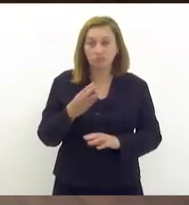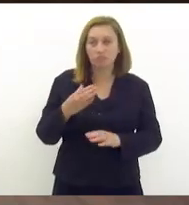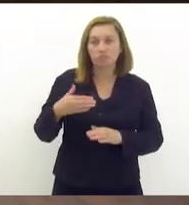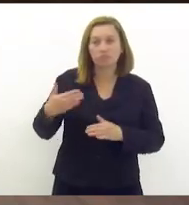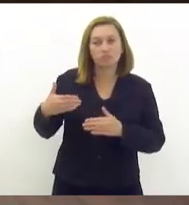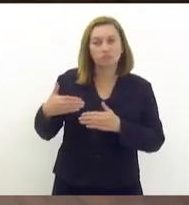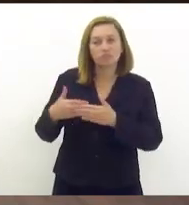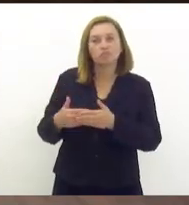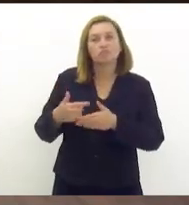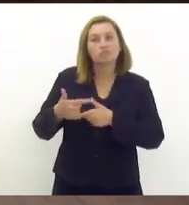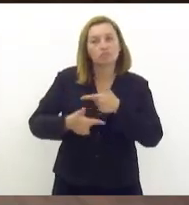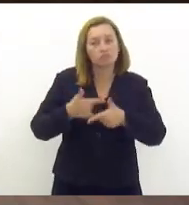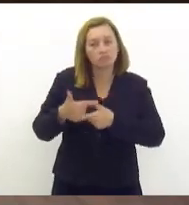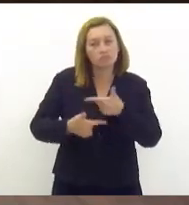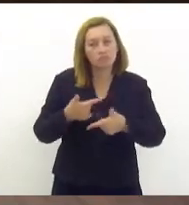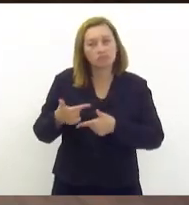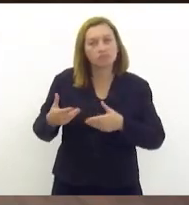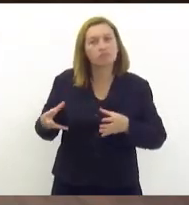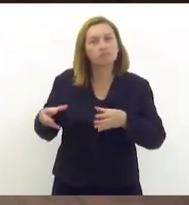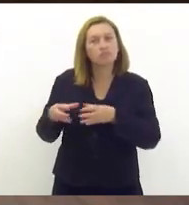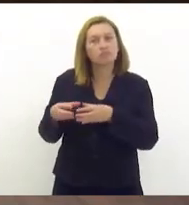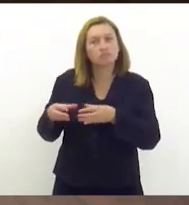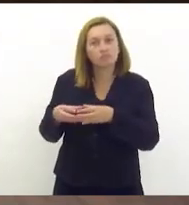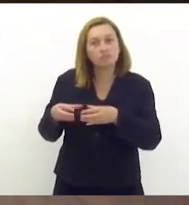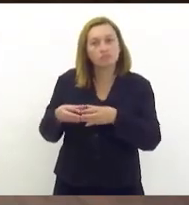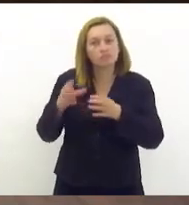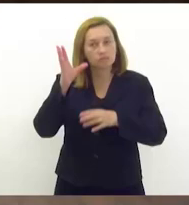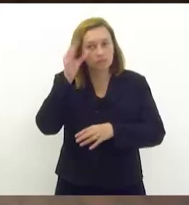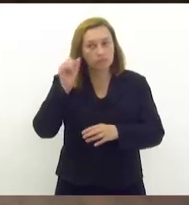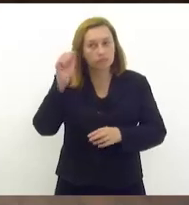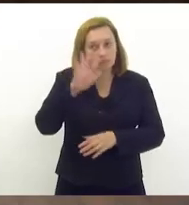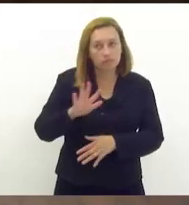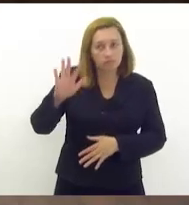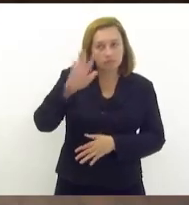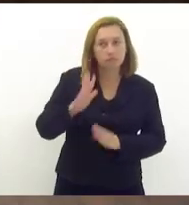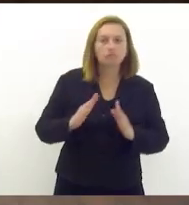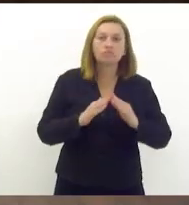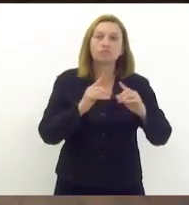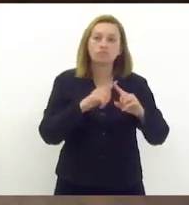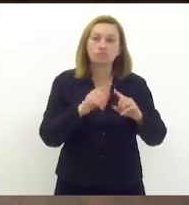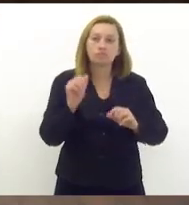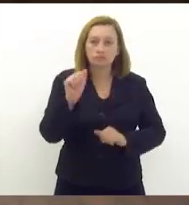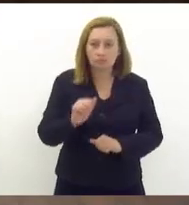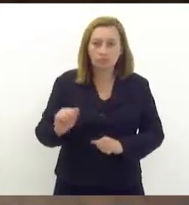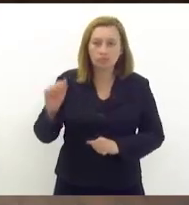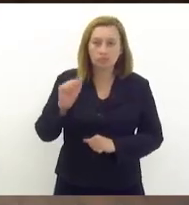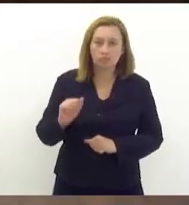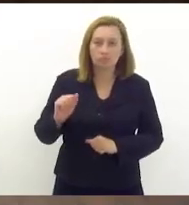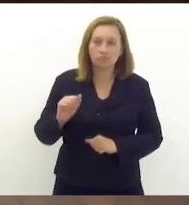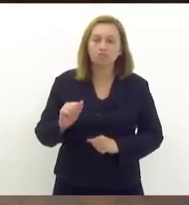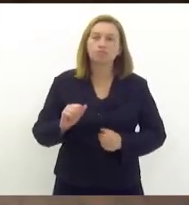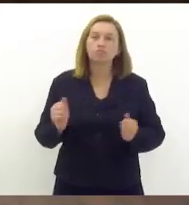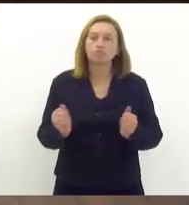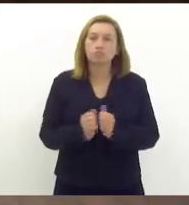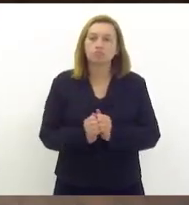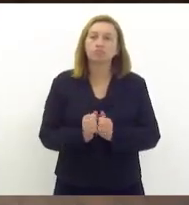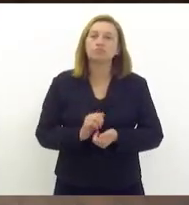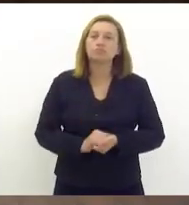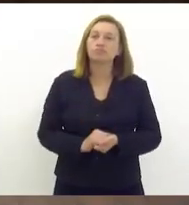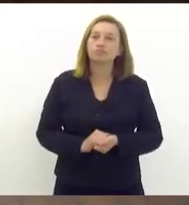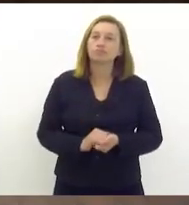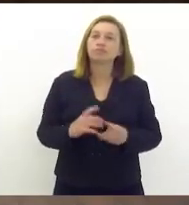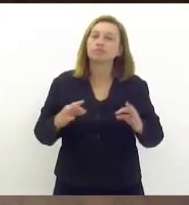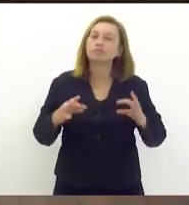já bastante tempo coletivo e de interesse Geral das igrejas e associações que estão ali anuladas e